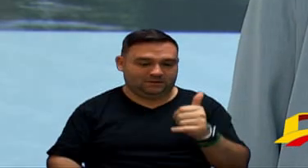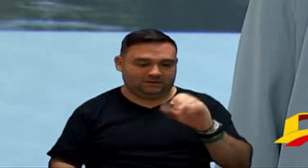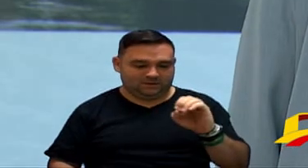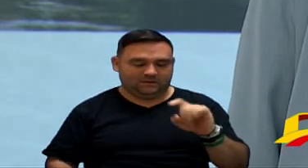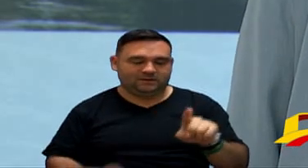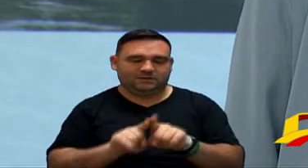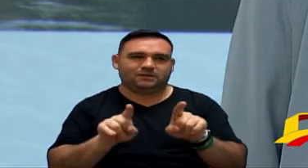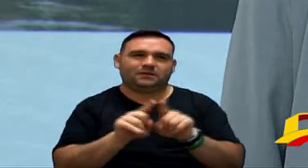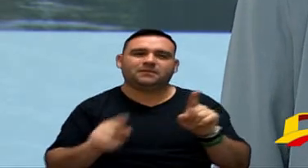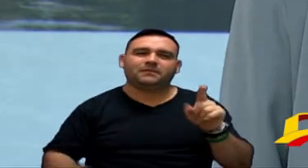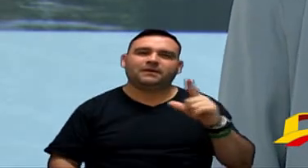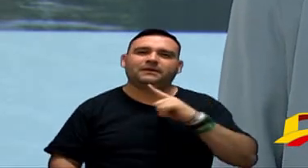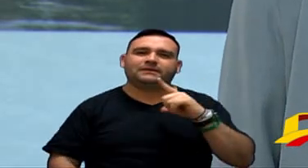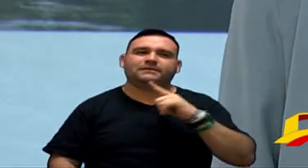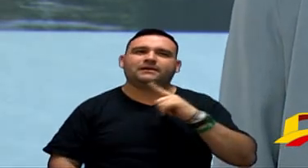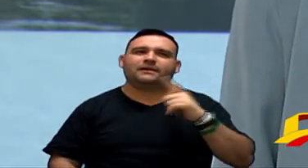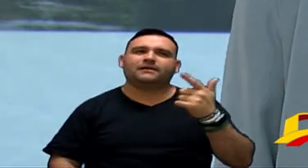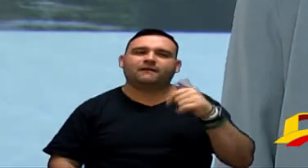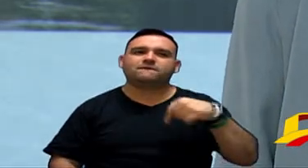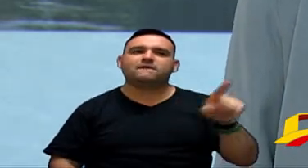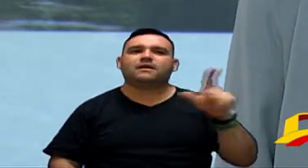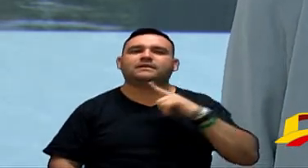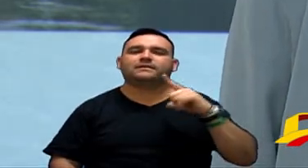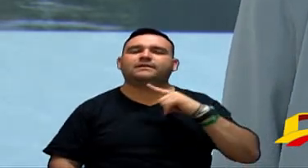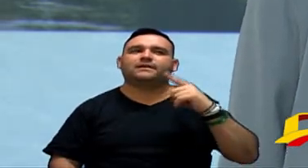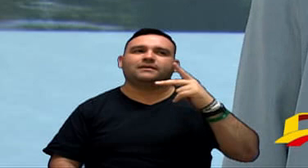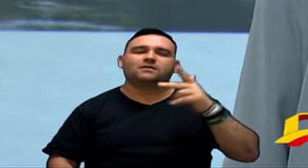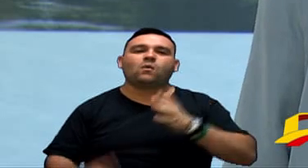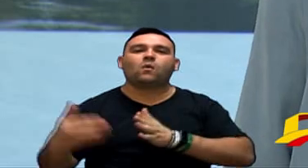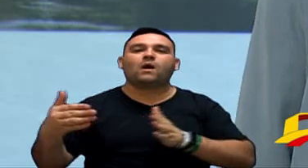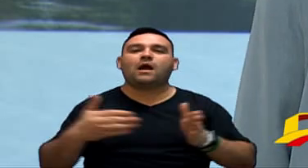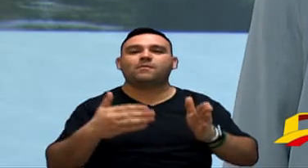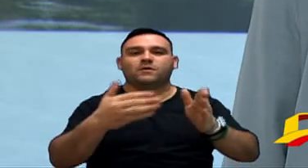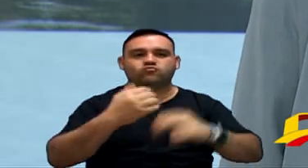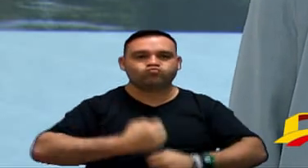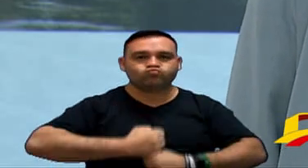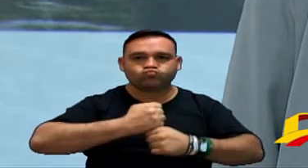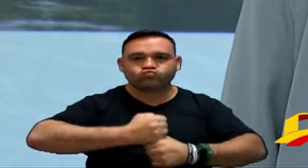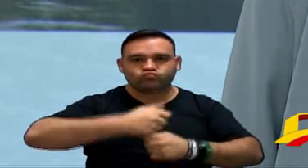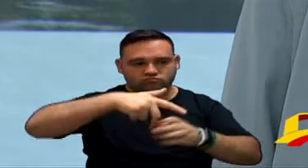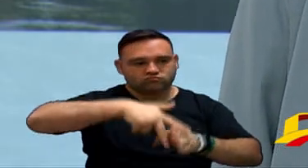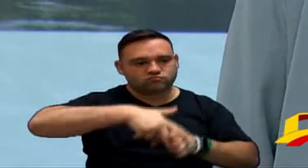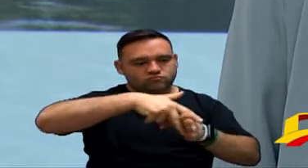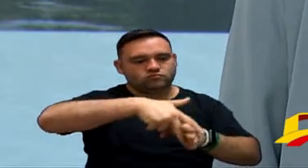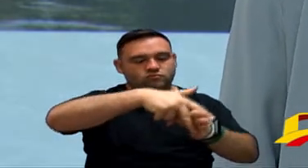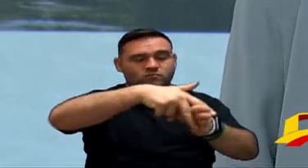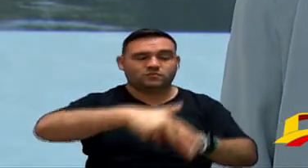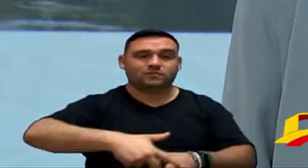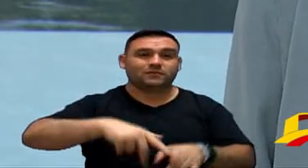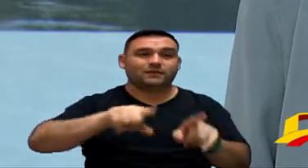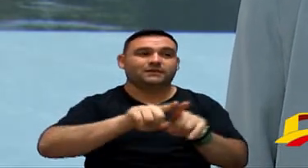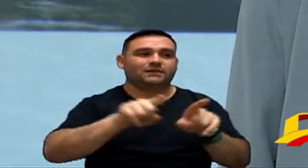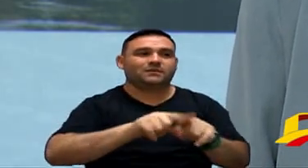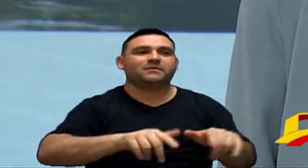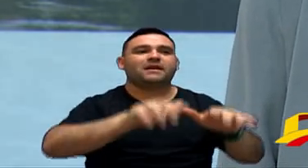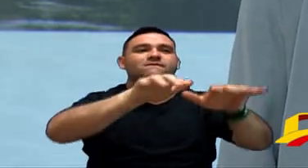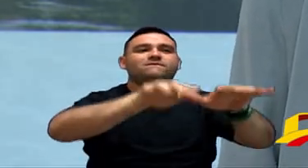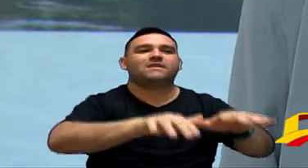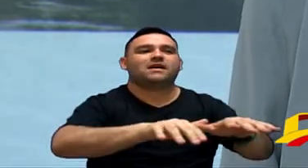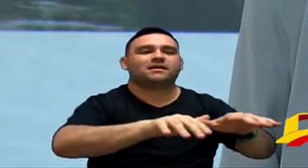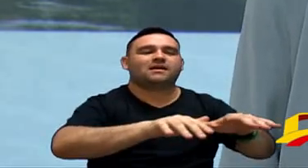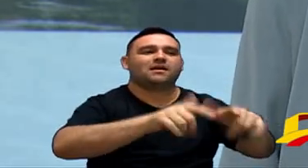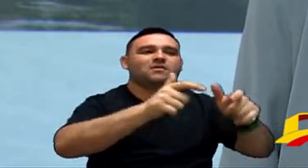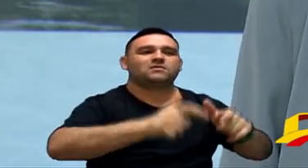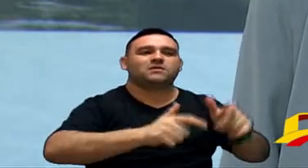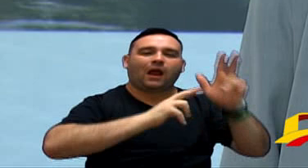se deslocar aí pelo fazendo o famoso Caminho das tropas com os pousos nas cidades